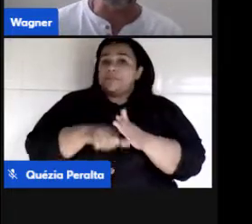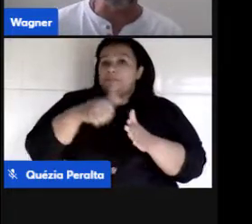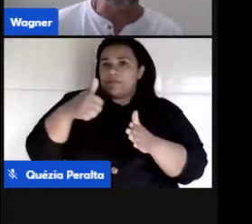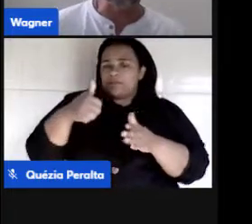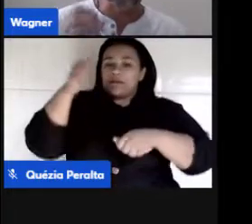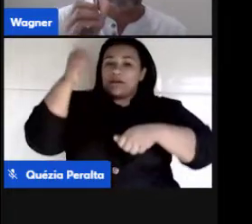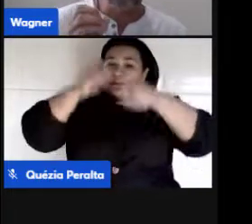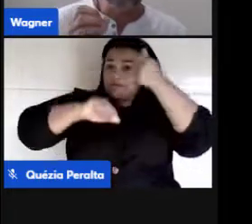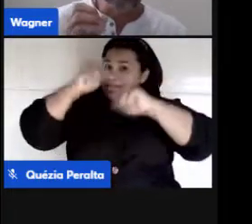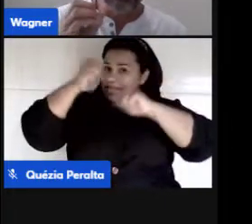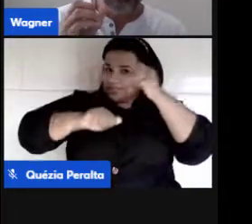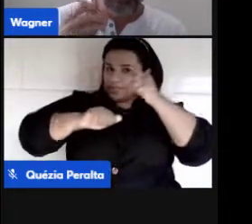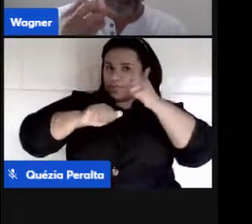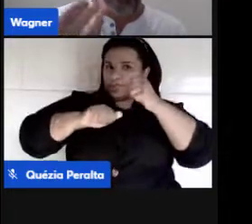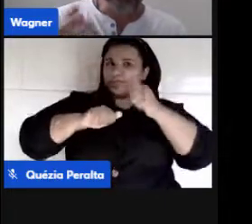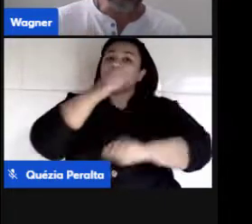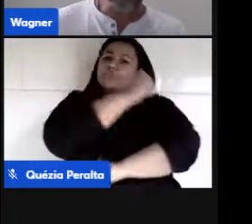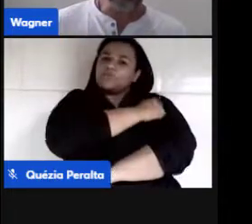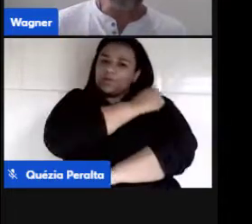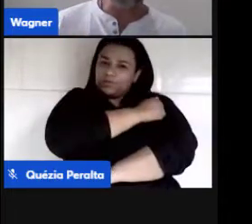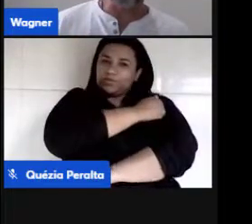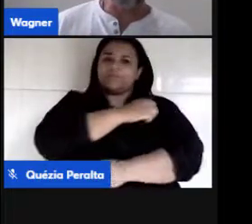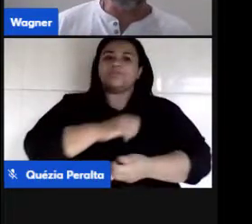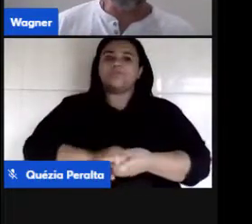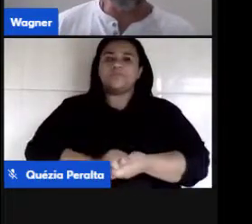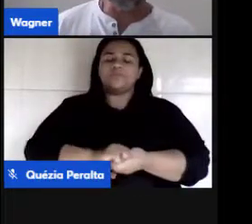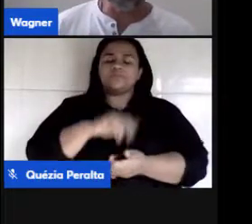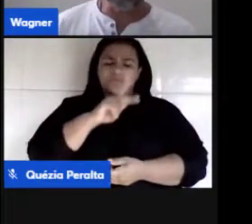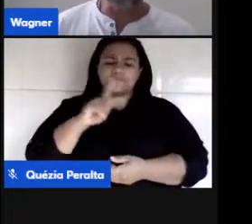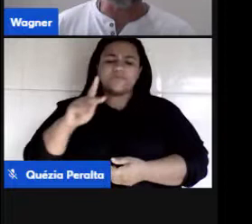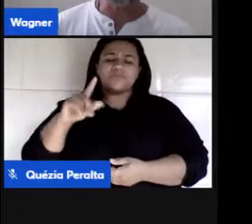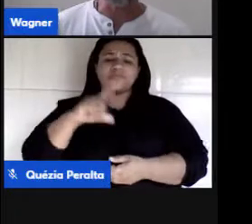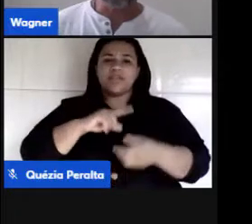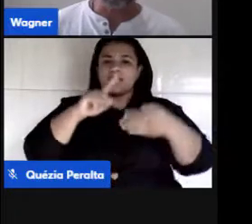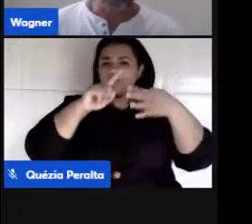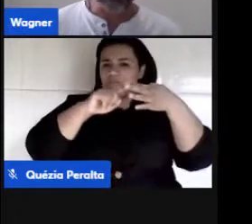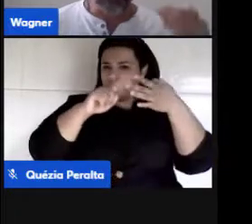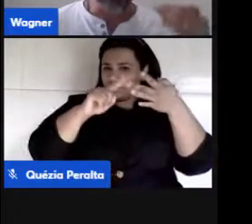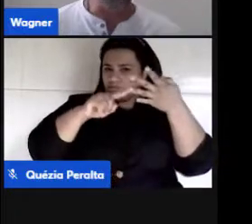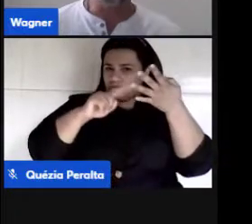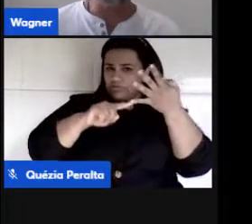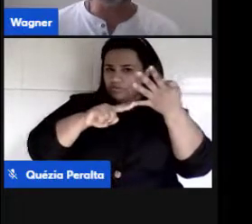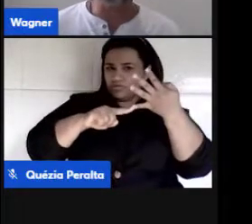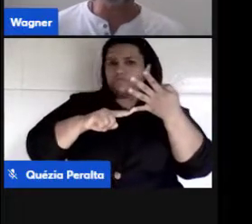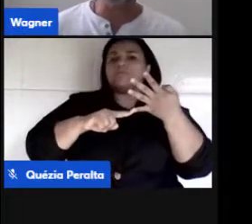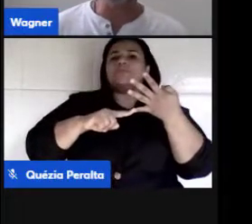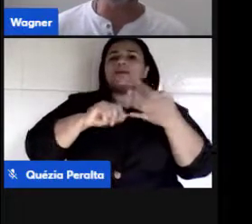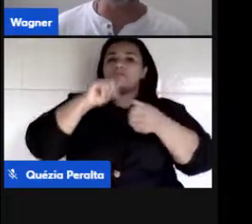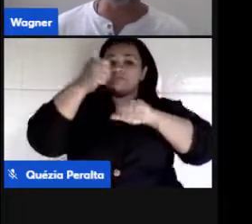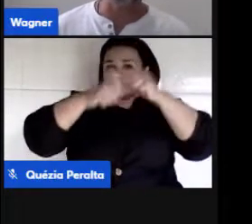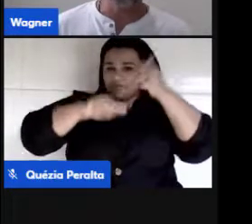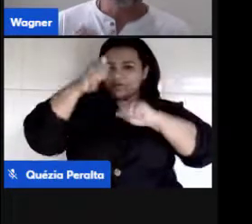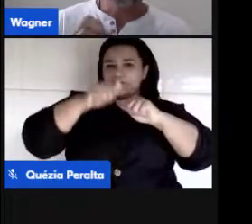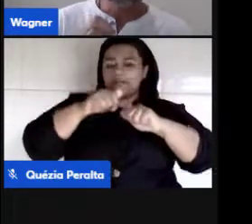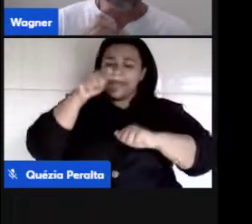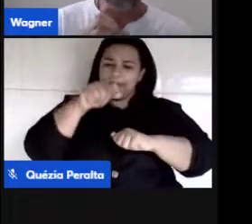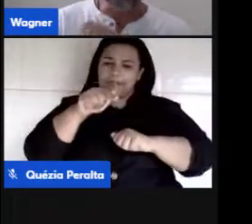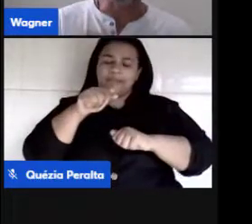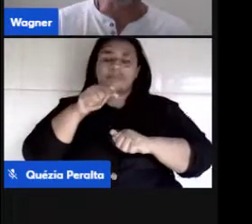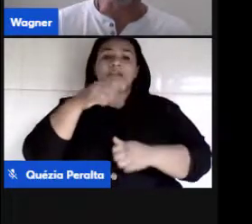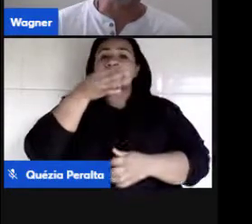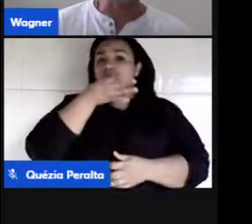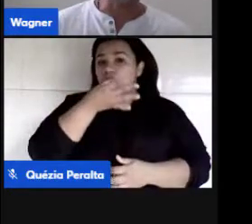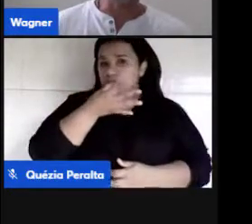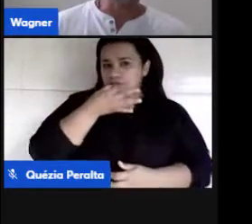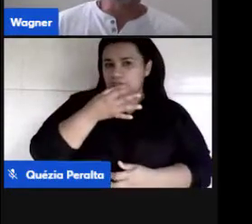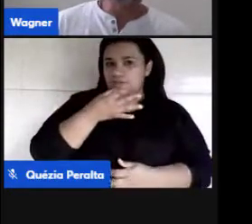você, professor, como você tem já o seu instrumento de avaliação, aqui nós estamos colocando apenas uma sugestão, com os dados